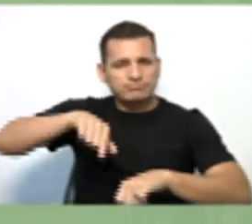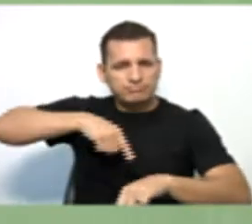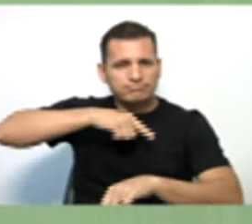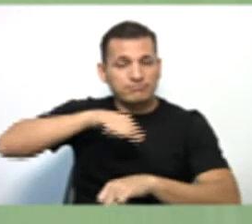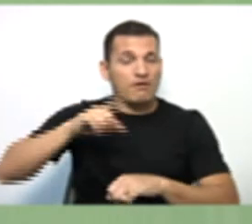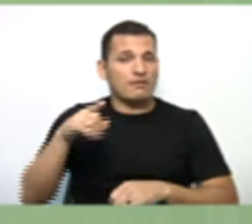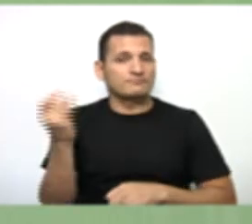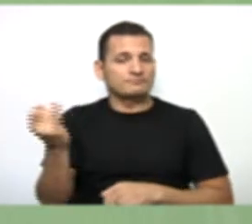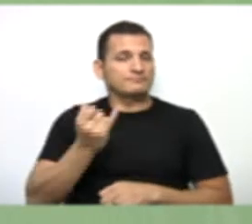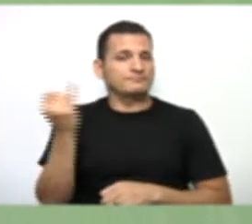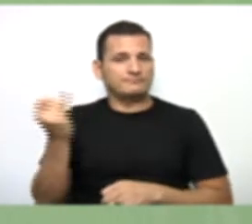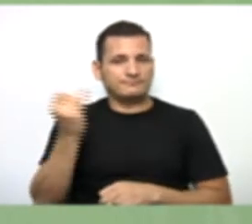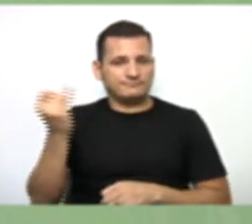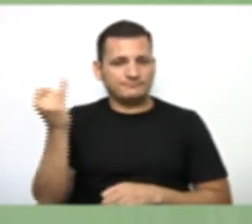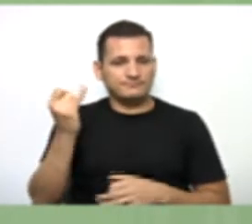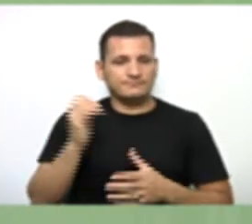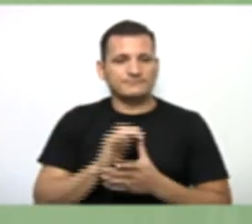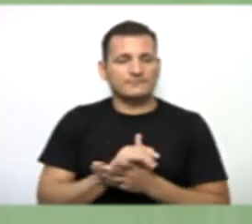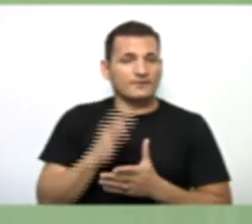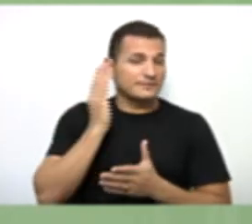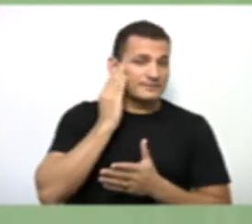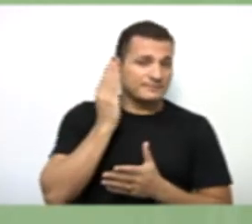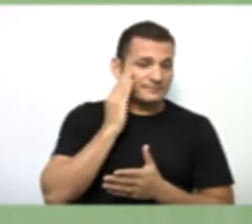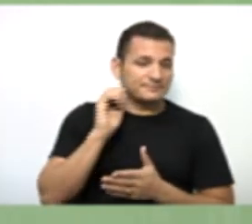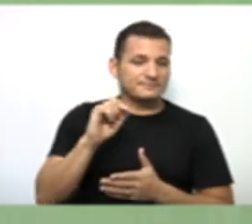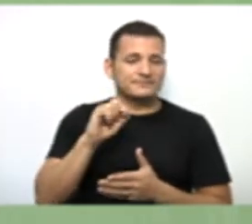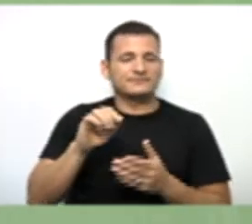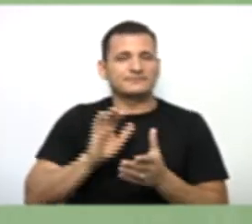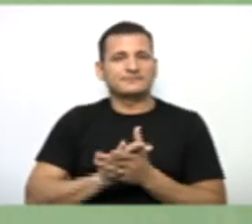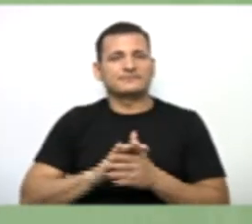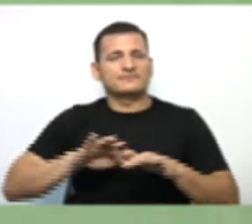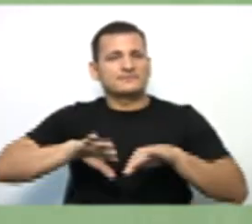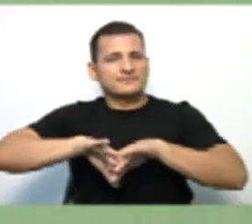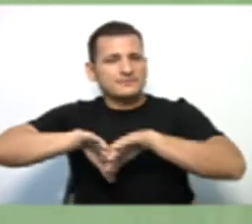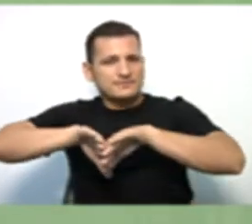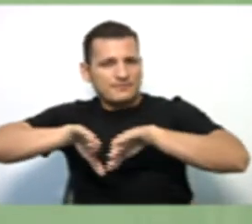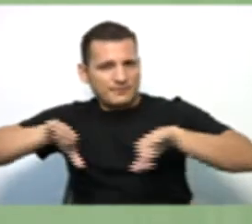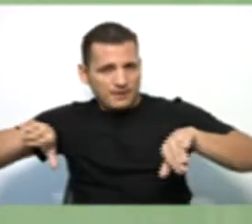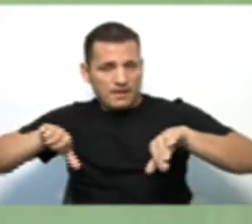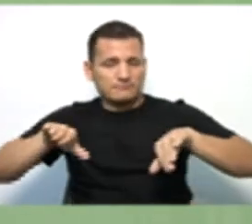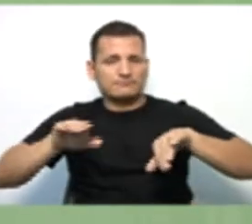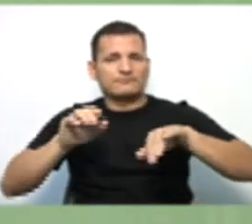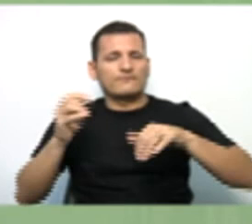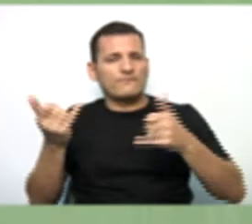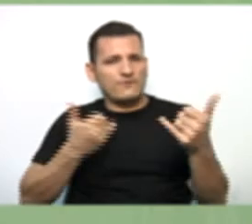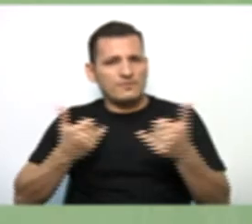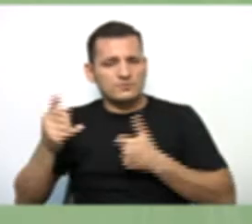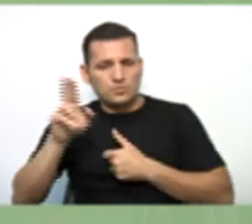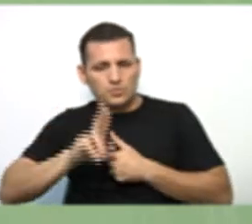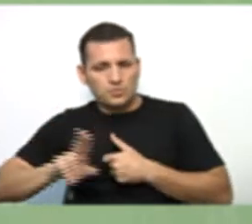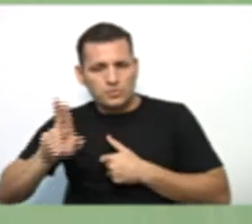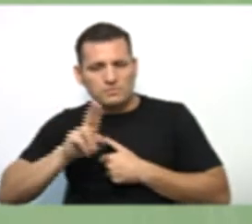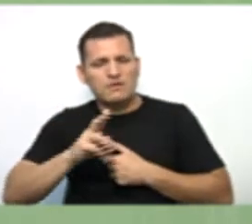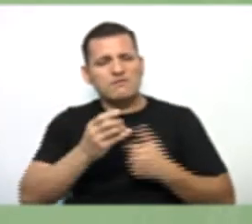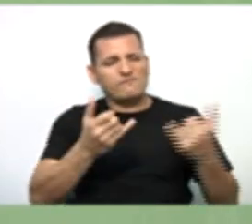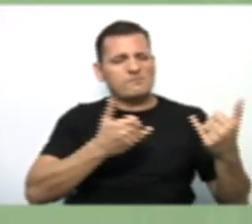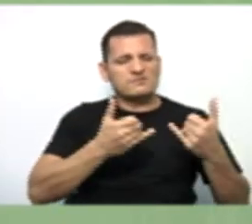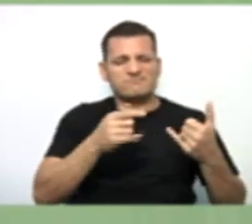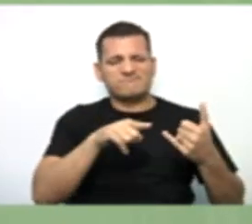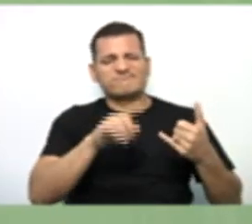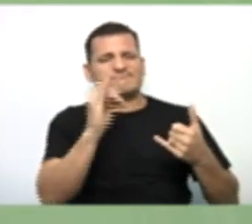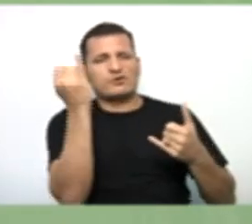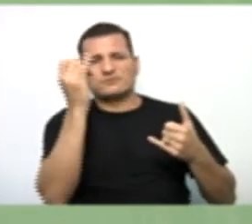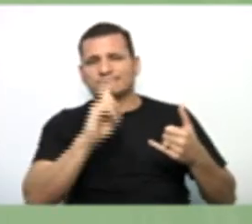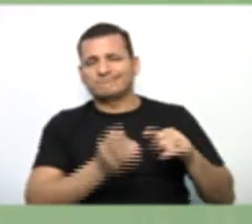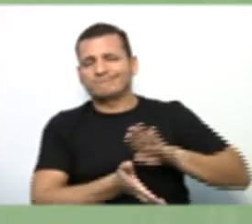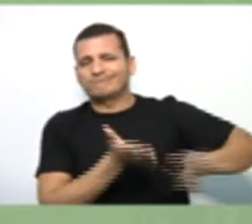muito importante, então, saber separar as úteis das descartáveis.